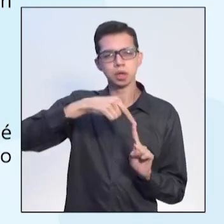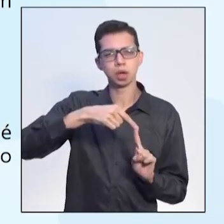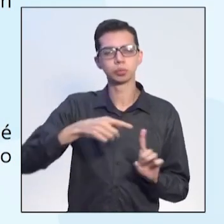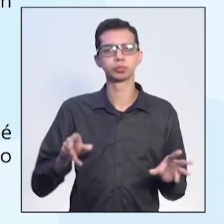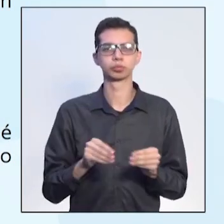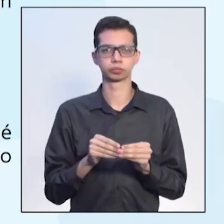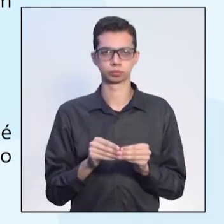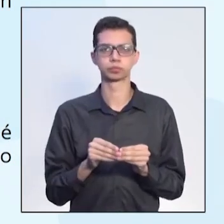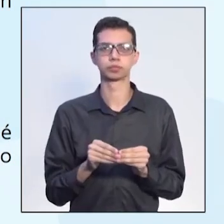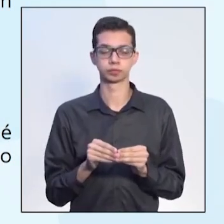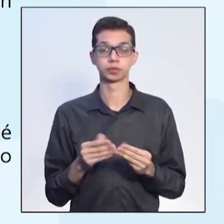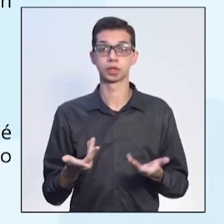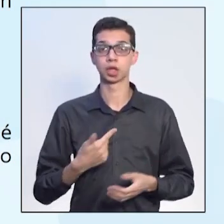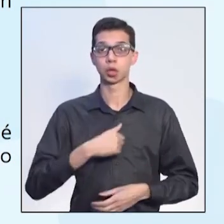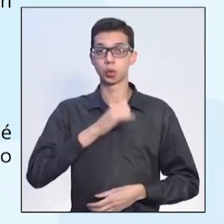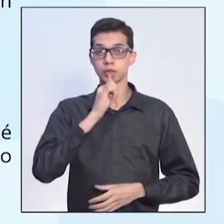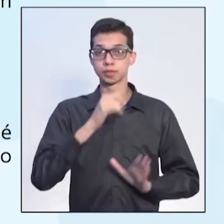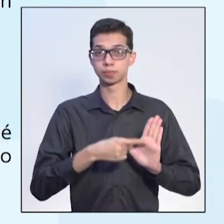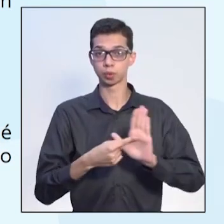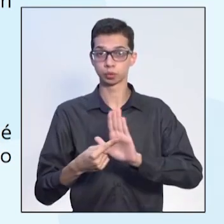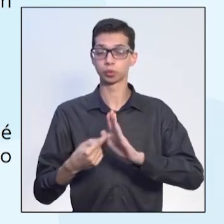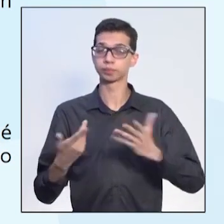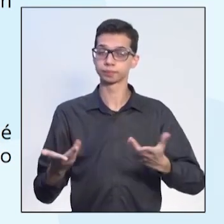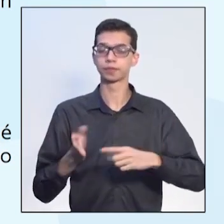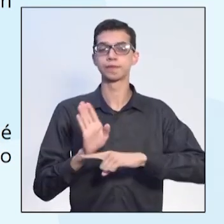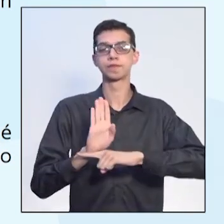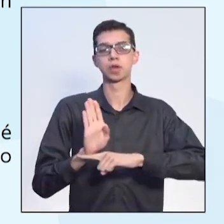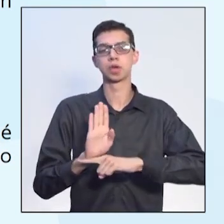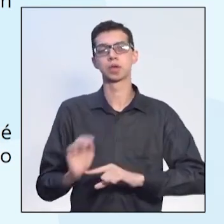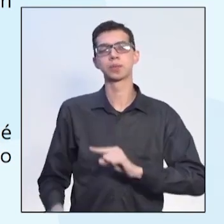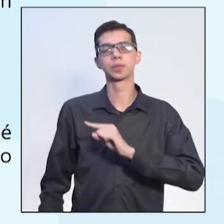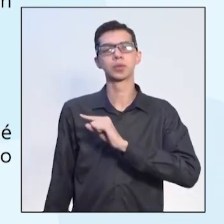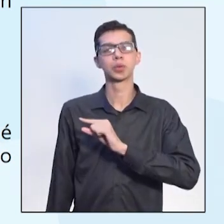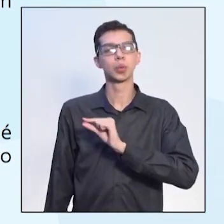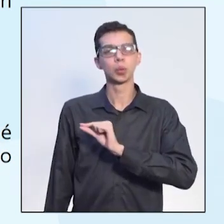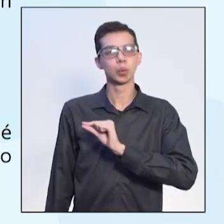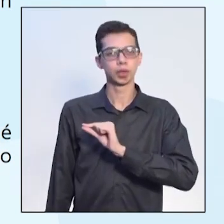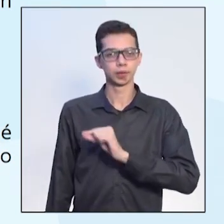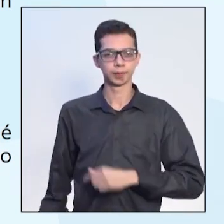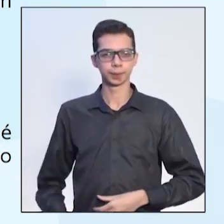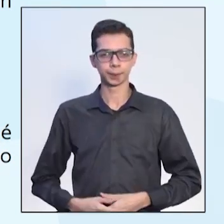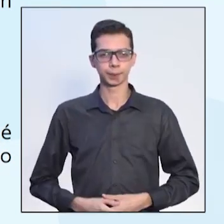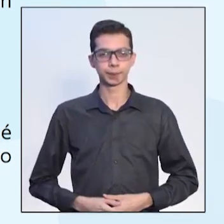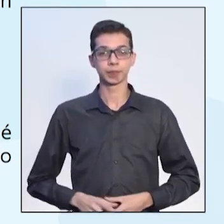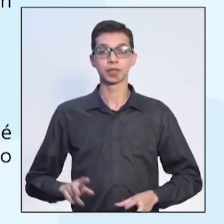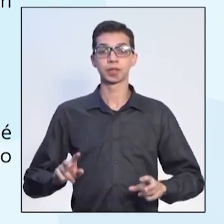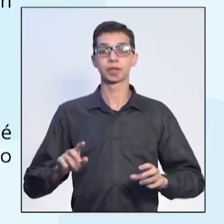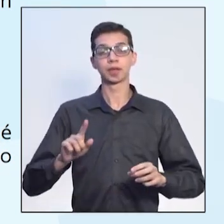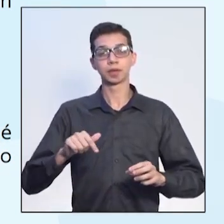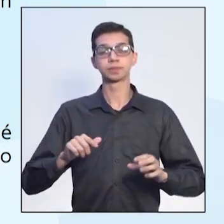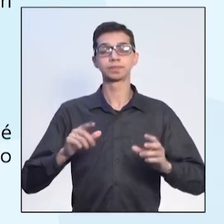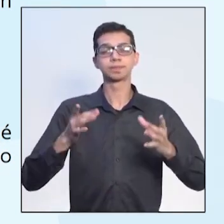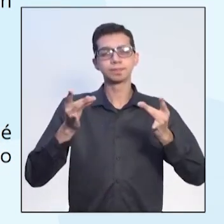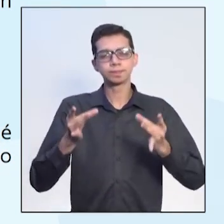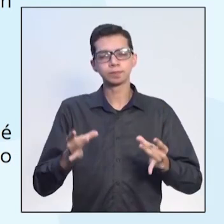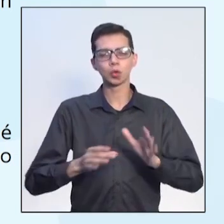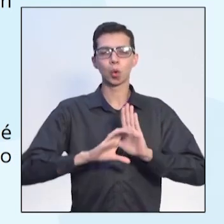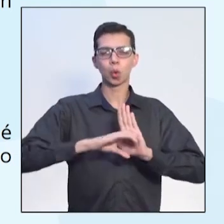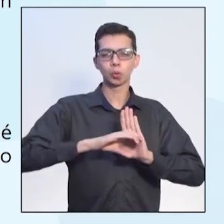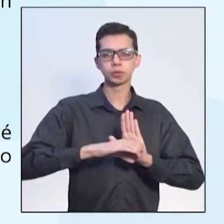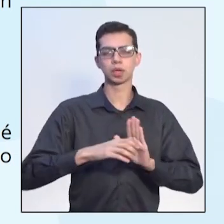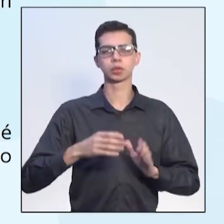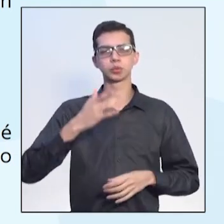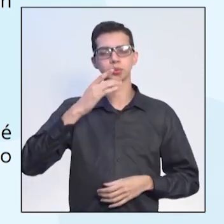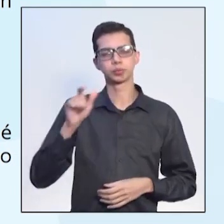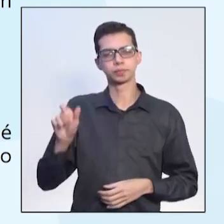No exemplo que eu dei, o filme que definiu as bases para o conceito de zumbi nas telas de cinema, e não é apenas isso. É inteligente e